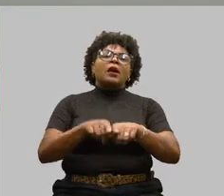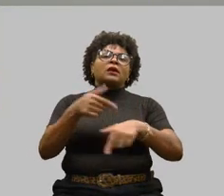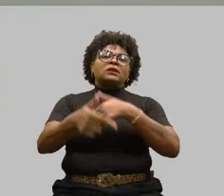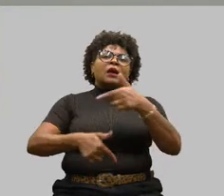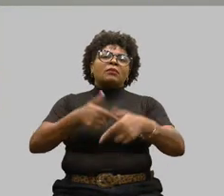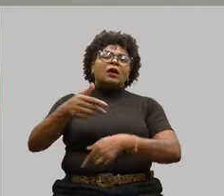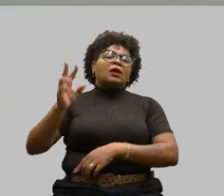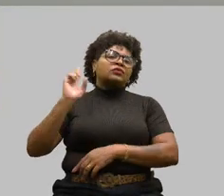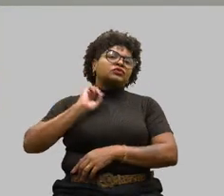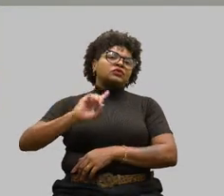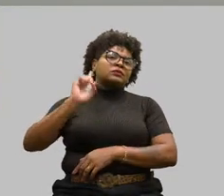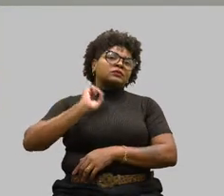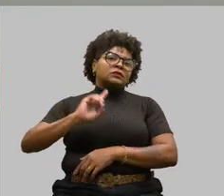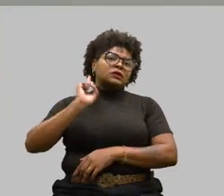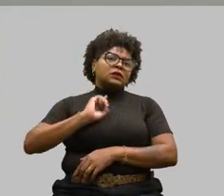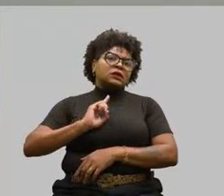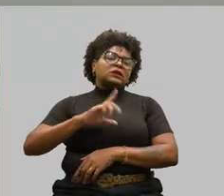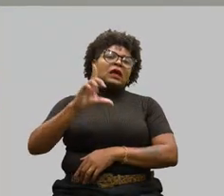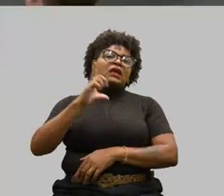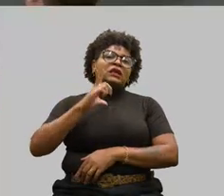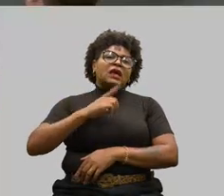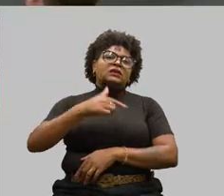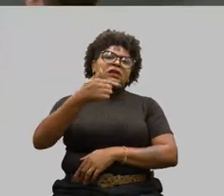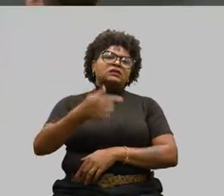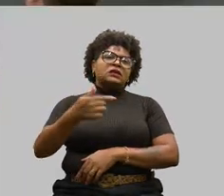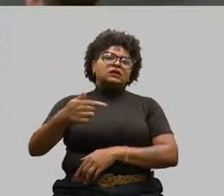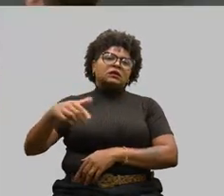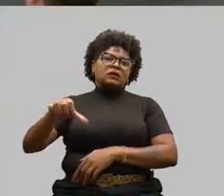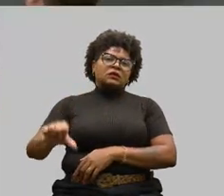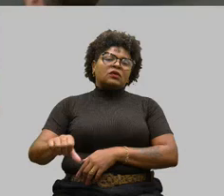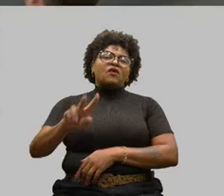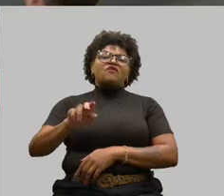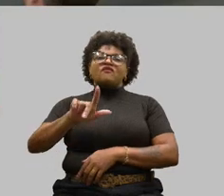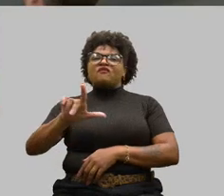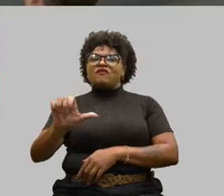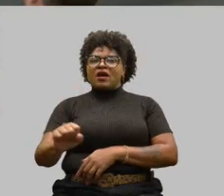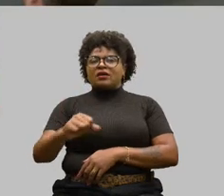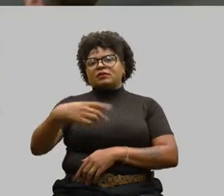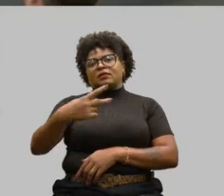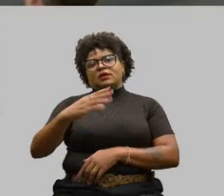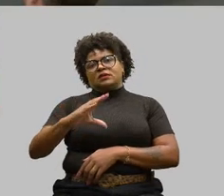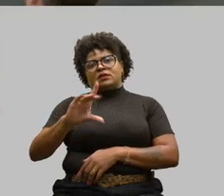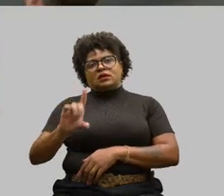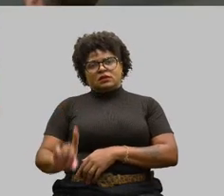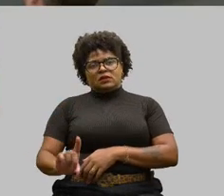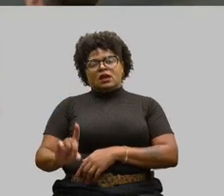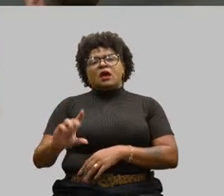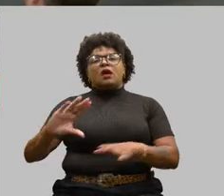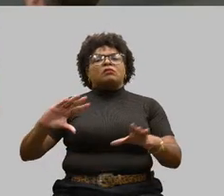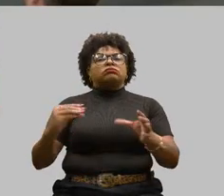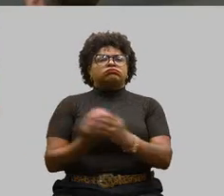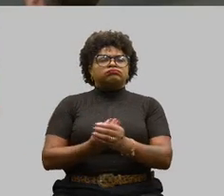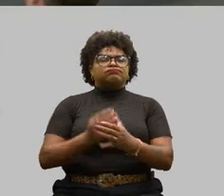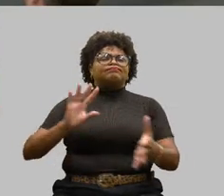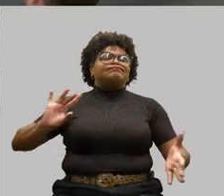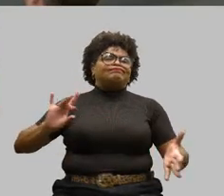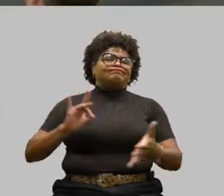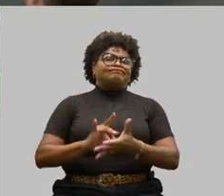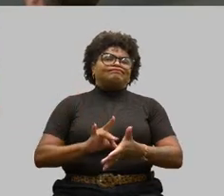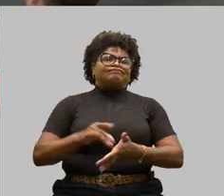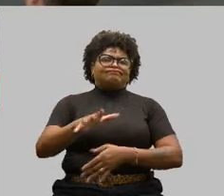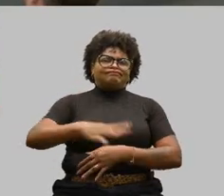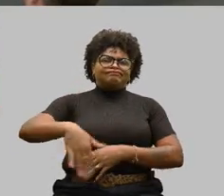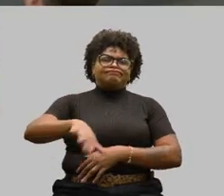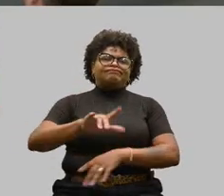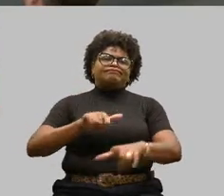779 vagas para pessoas com deficiência visando a inclusão efetiva no trabalho no mercado de